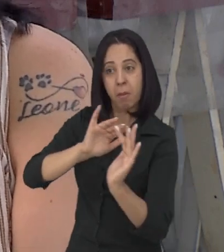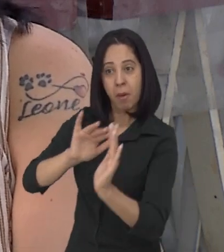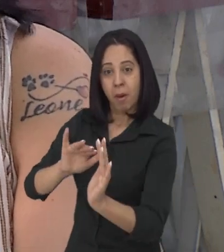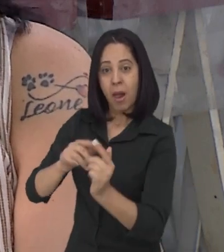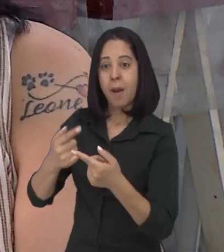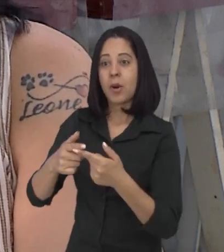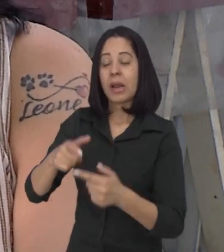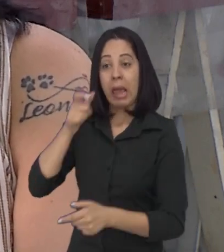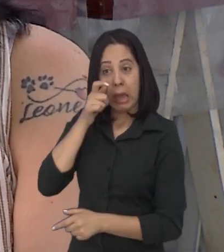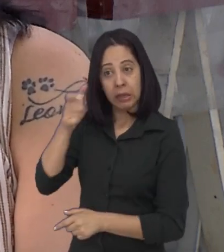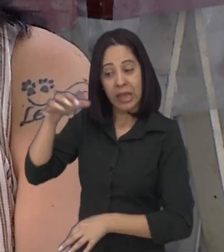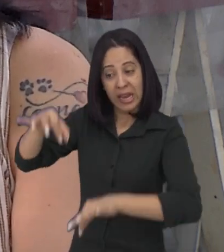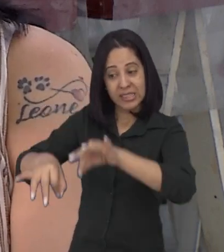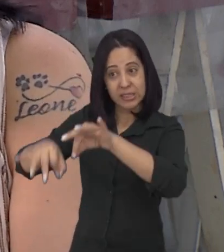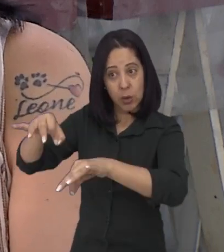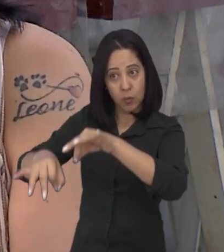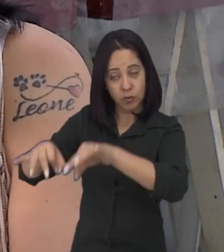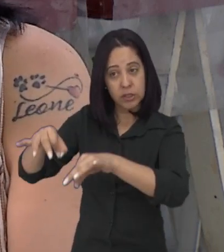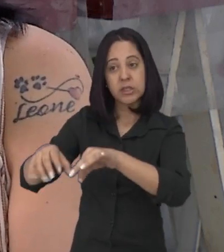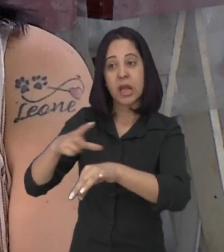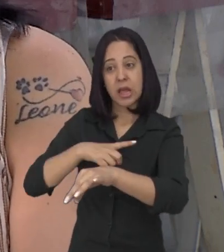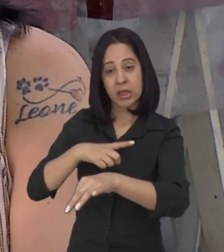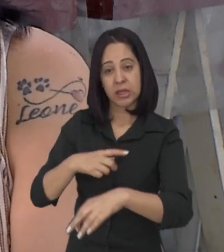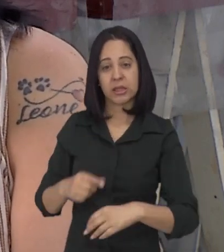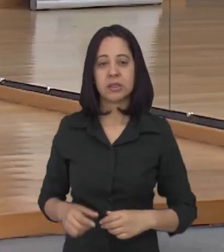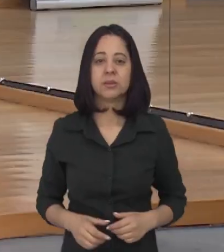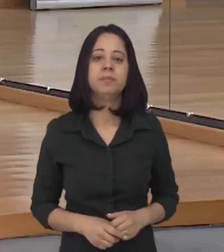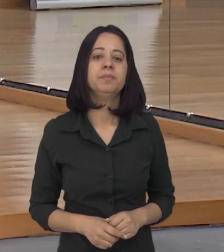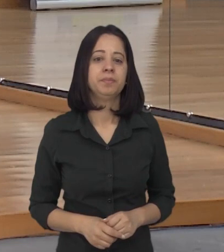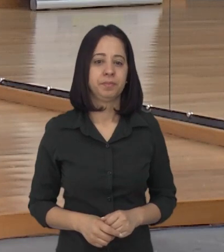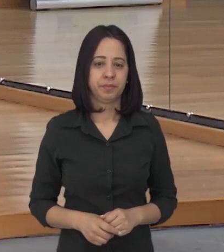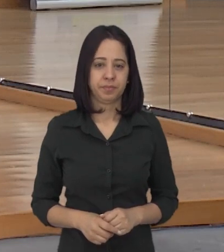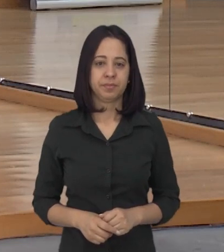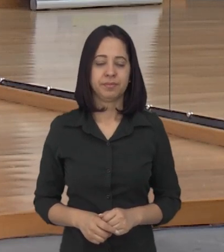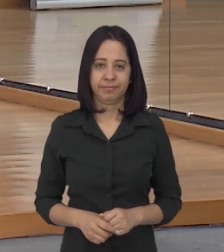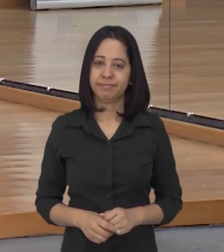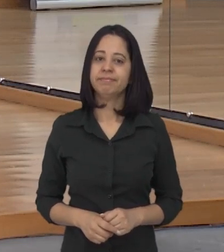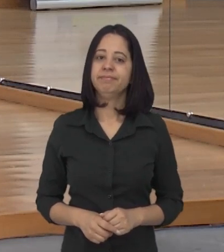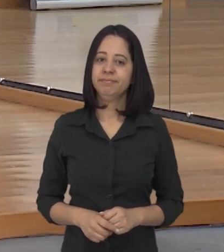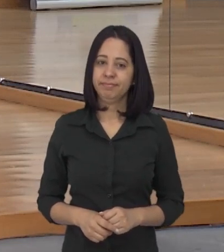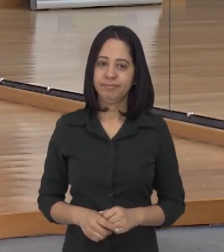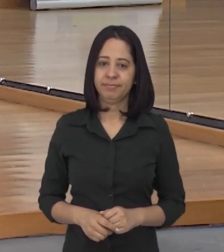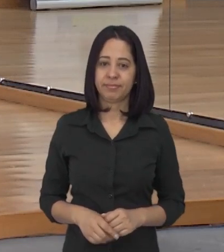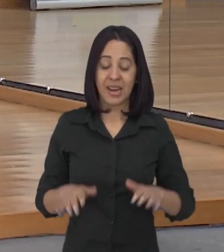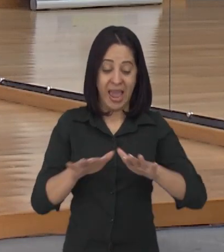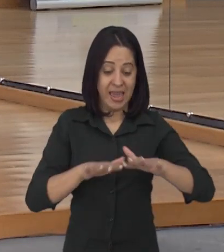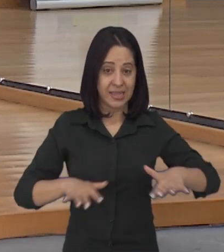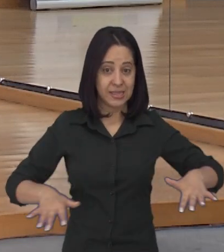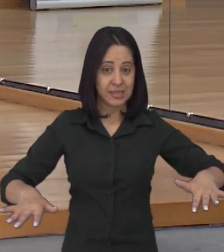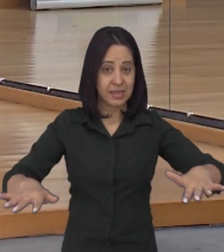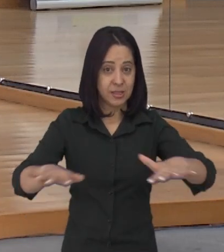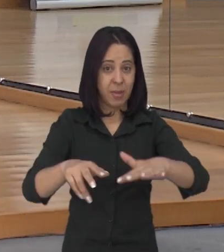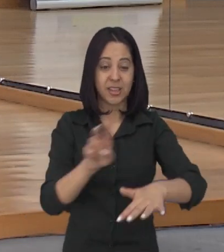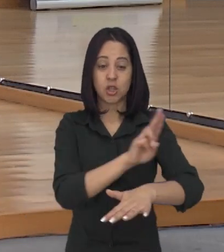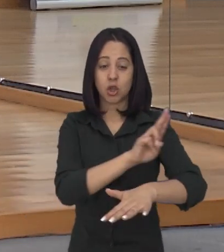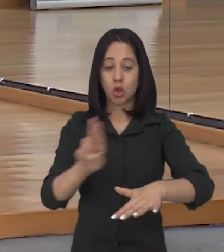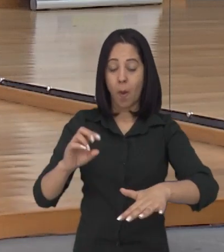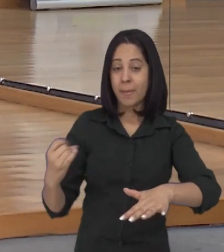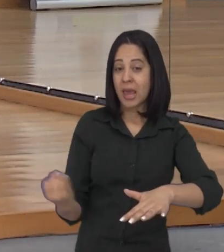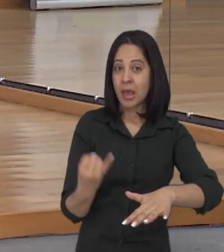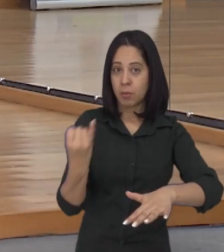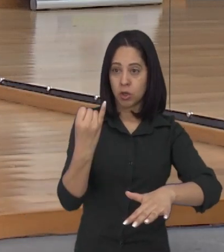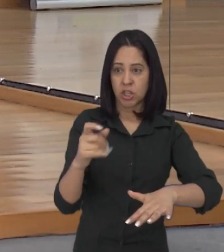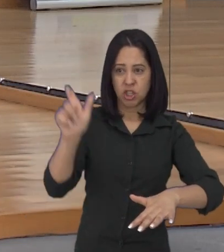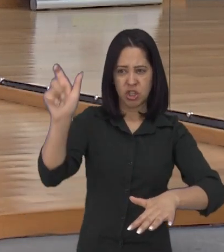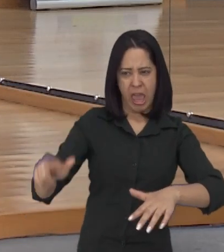interessado pelas oficinas aqui desta casa. E não tinha como ser diferente. Todo esse espaço carrega o nome de alguém